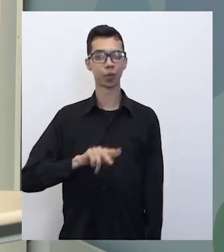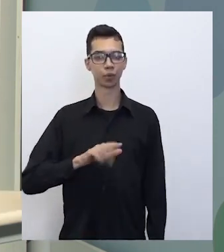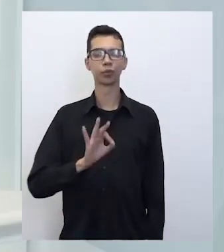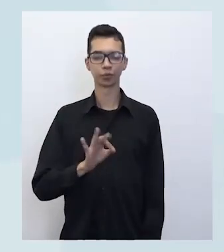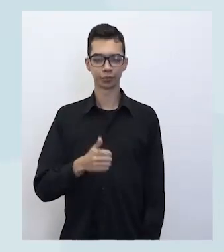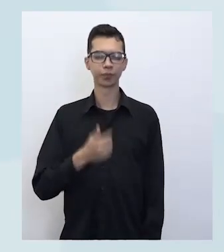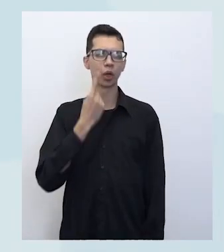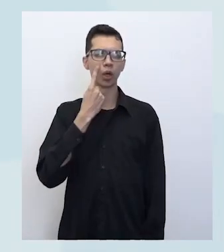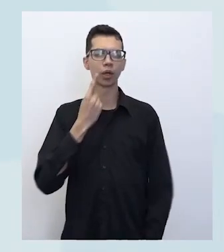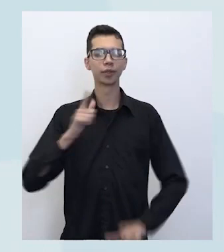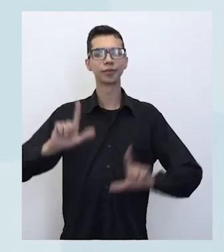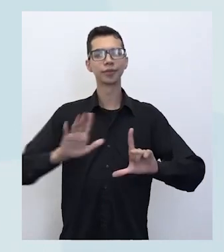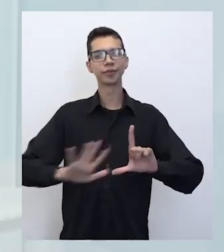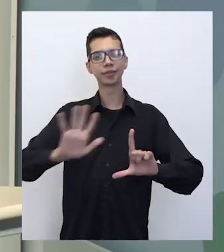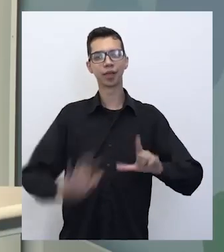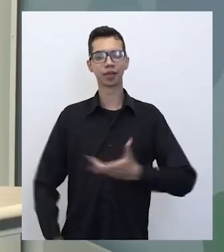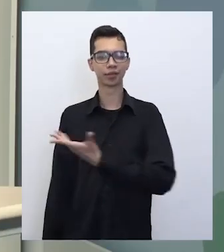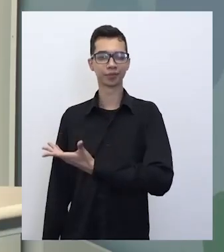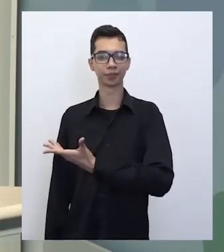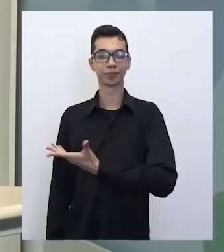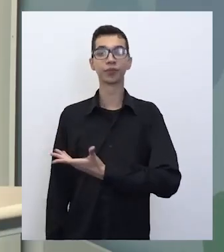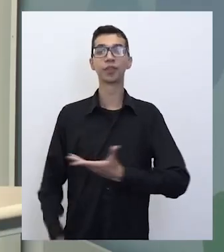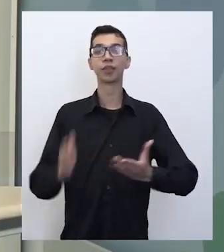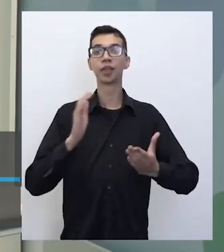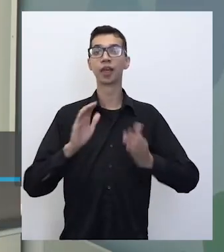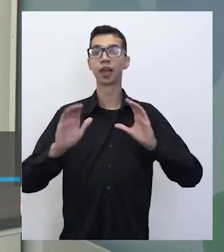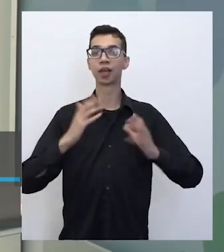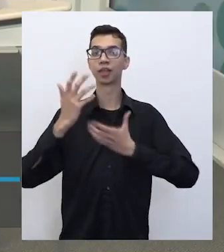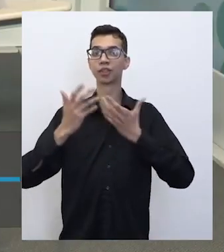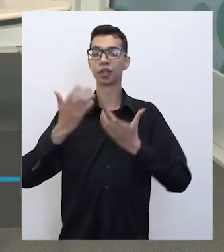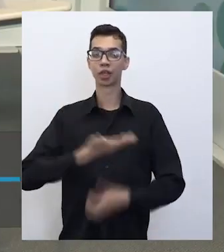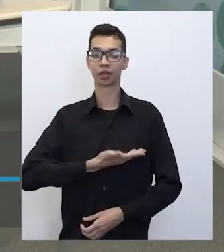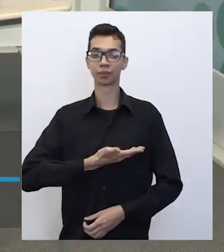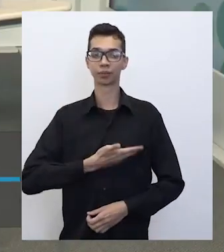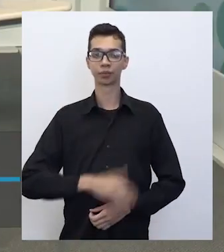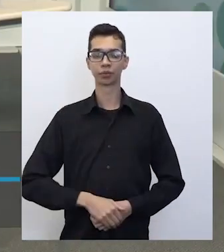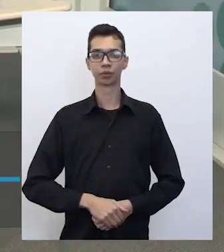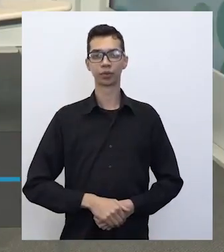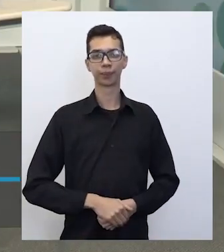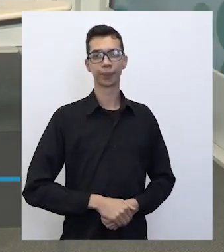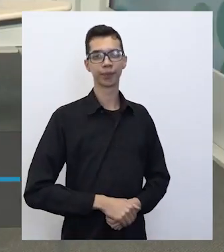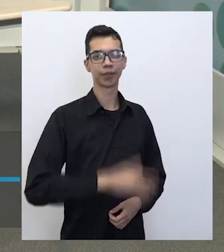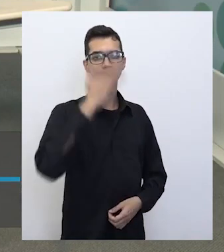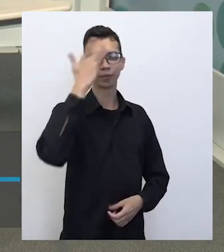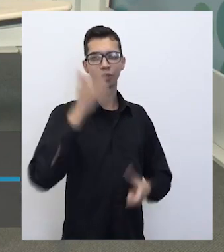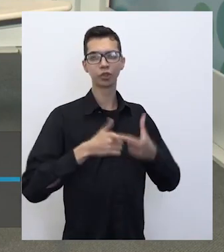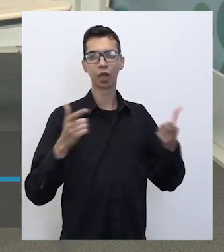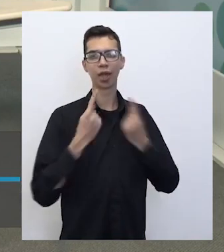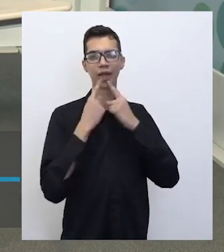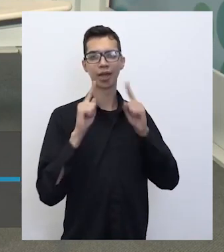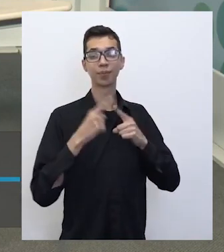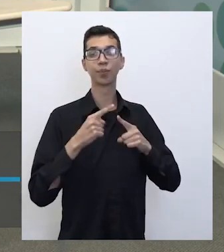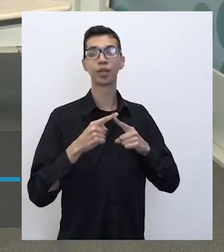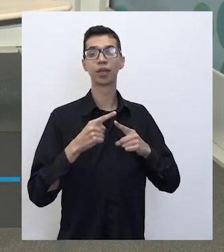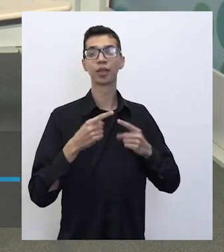tela uma cantiga de amigo. Sim, claro, voltemos, por favor. Os alunos estão reclamando muito da qualidade, está caindo o sinal